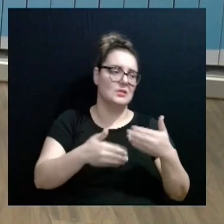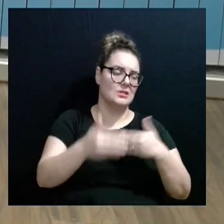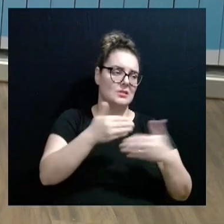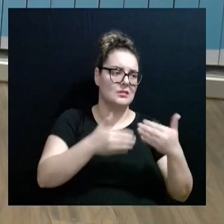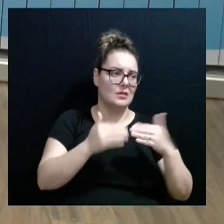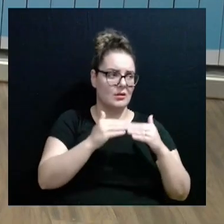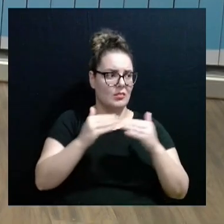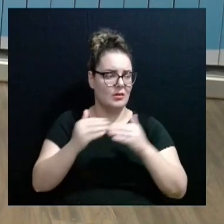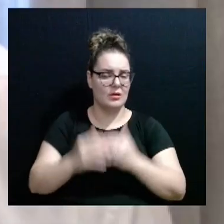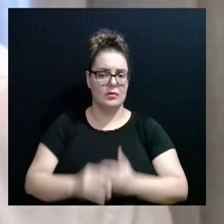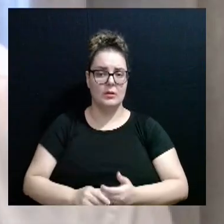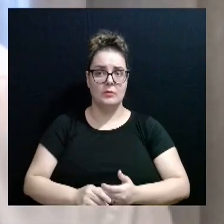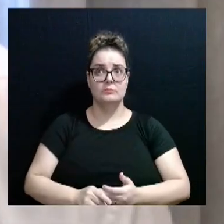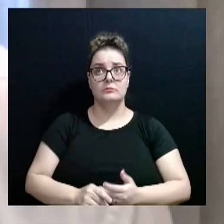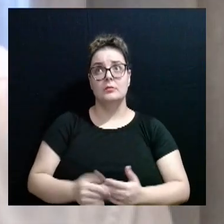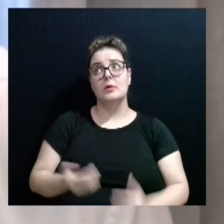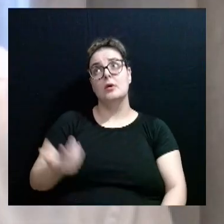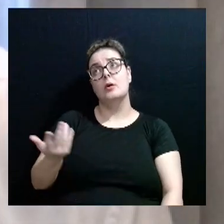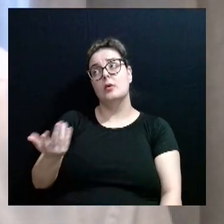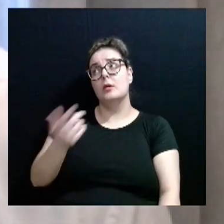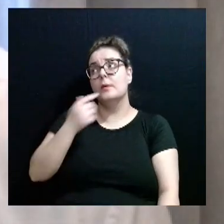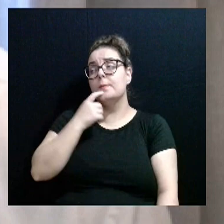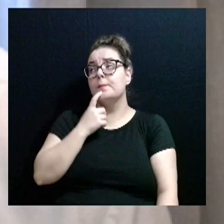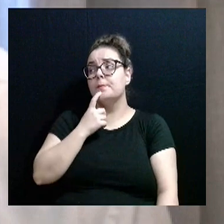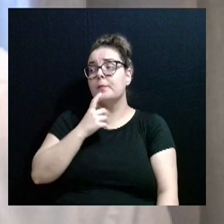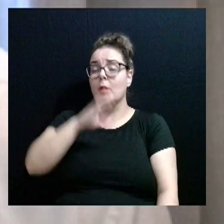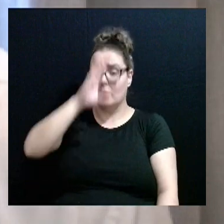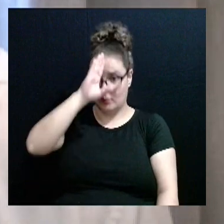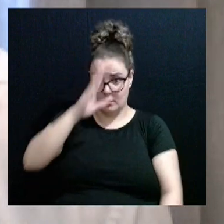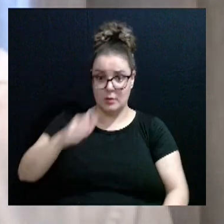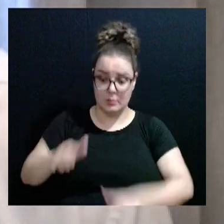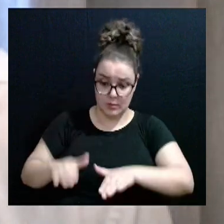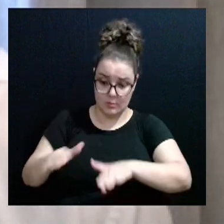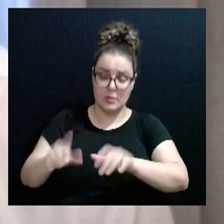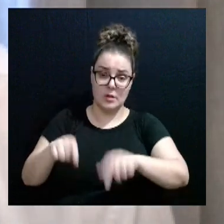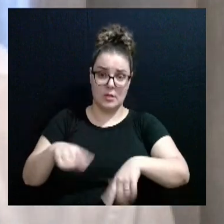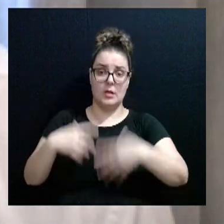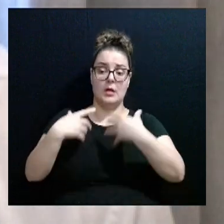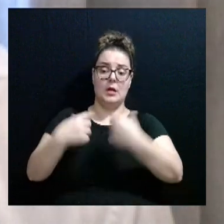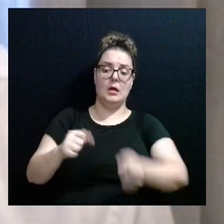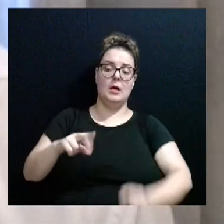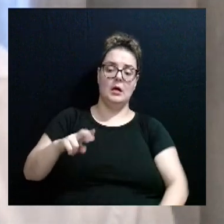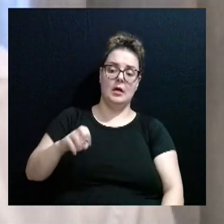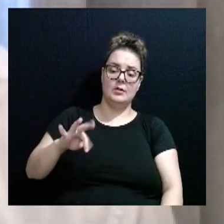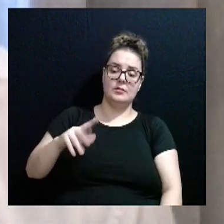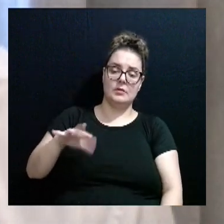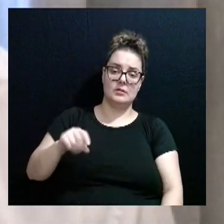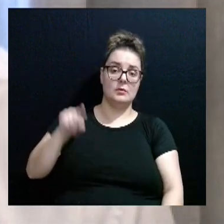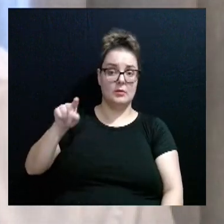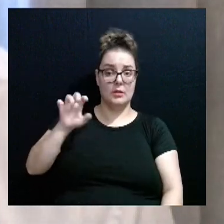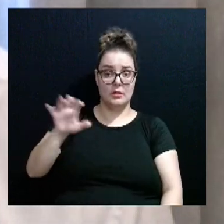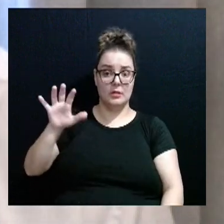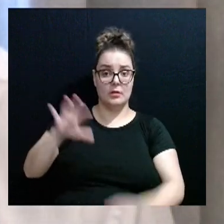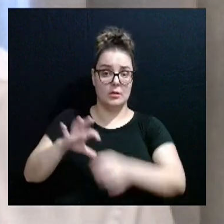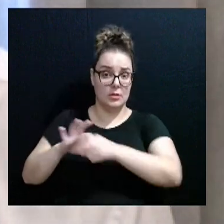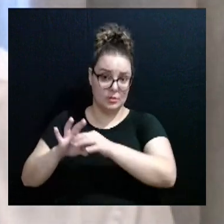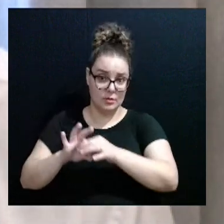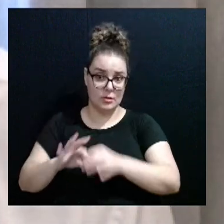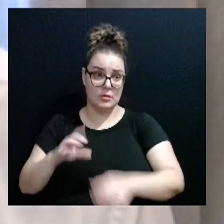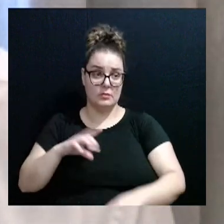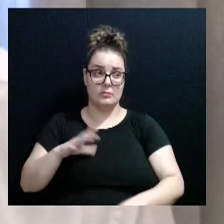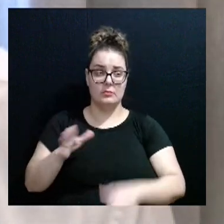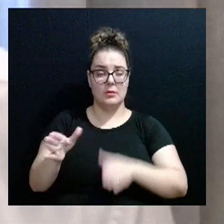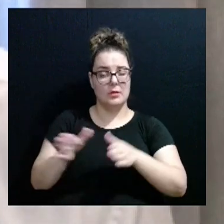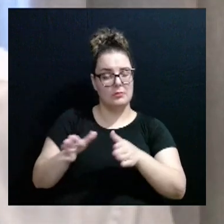Ele está, assim, o principal passo agora é a ratificação, né, na União Europeia. Tem uma previsão de que, em princípio,